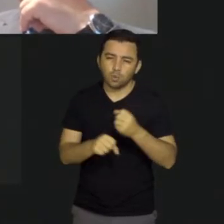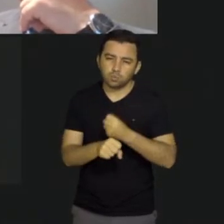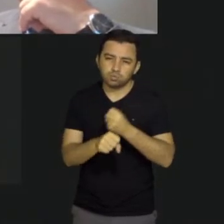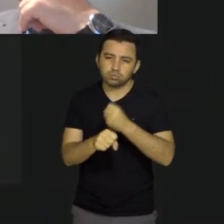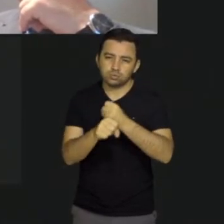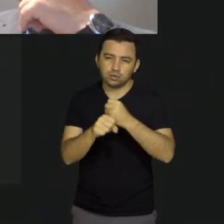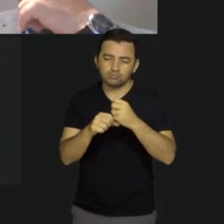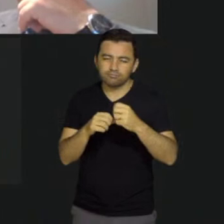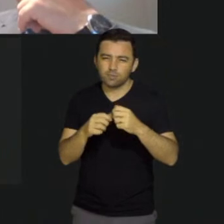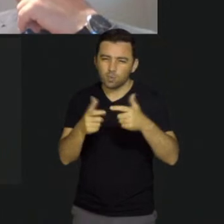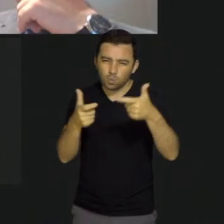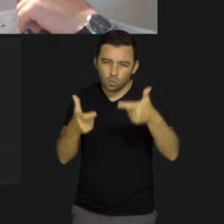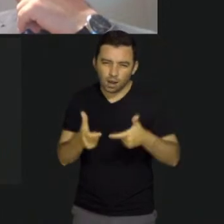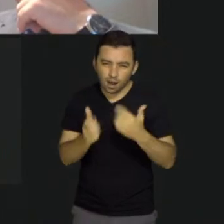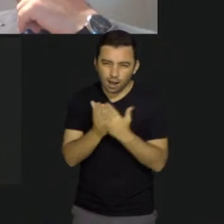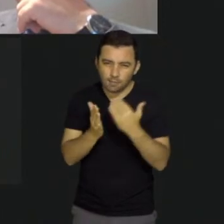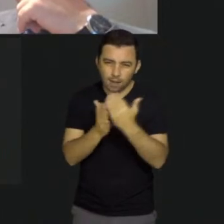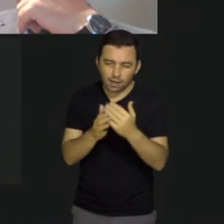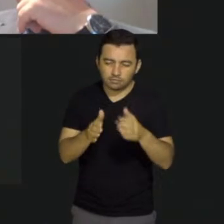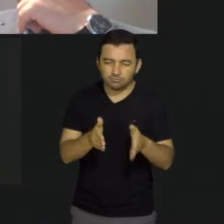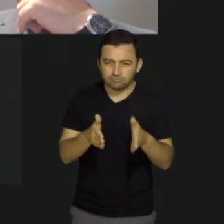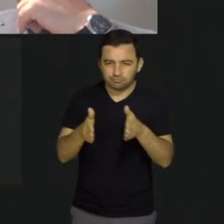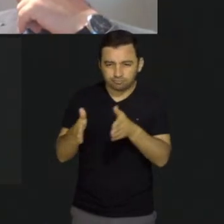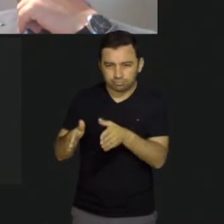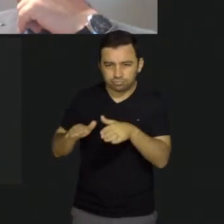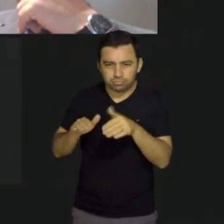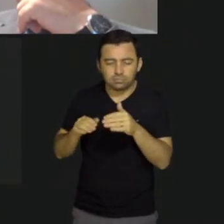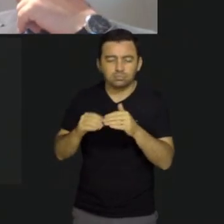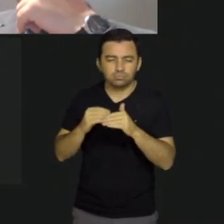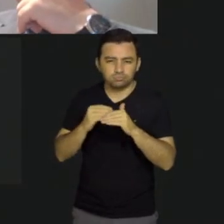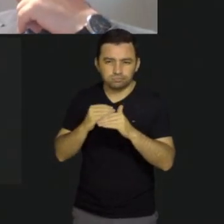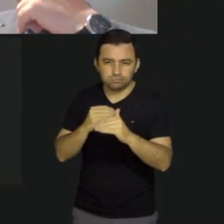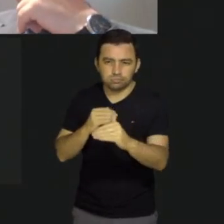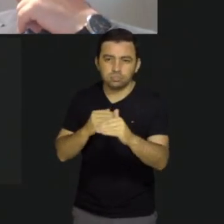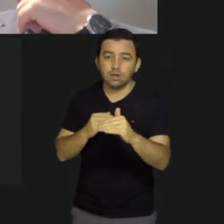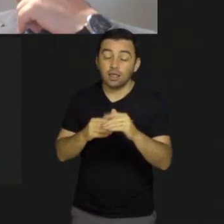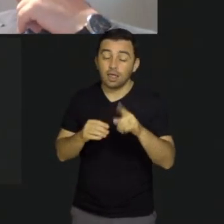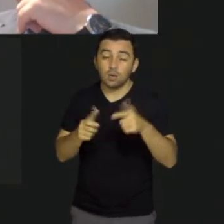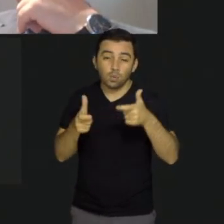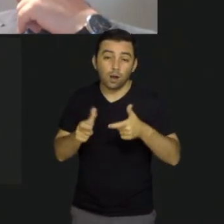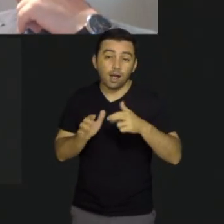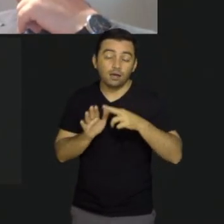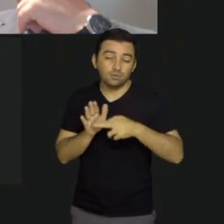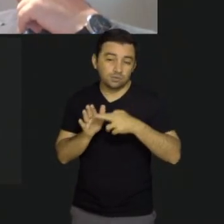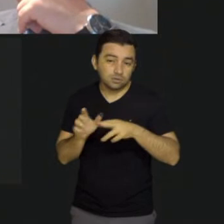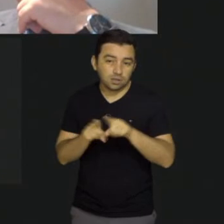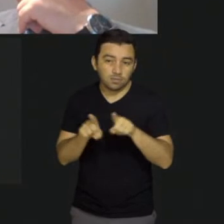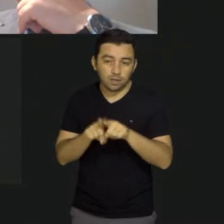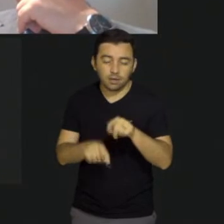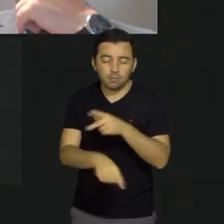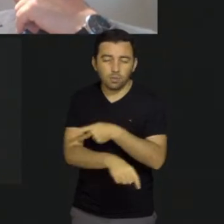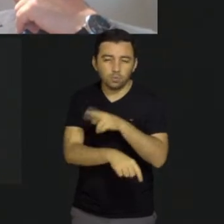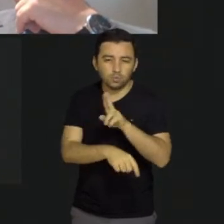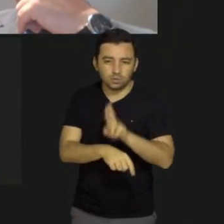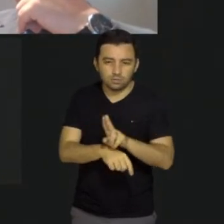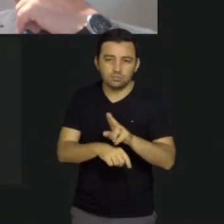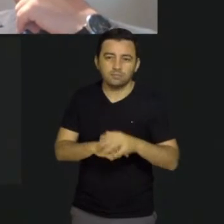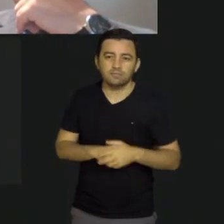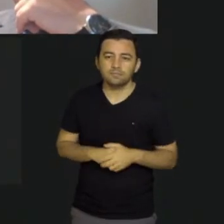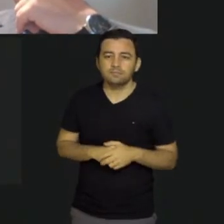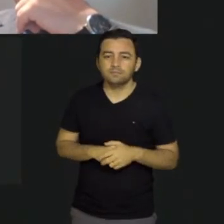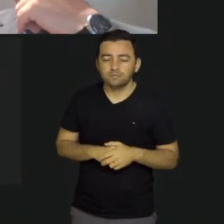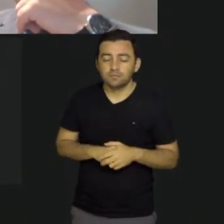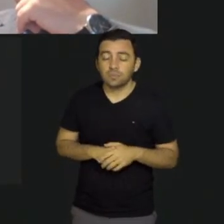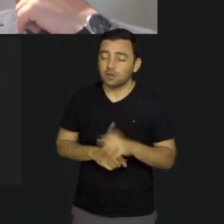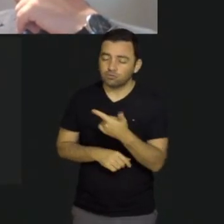pontos críticos da malha viária entre os municípios de Rio Negrinho e Porto União. Em discussão. Não havendo